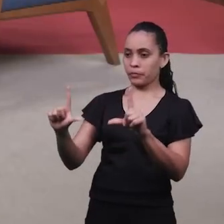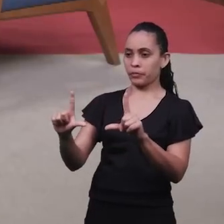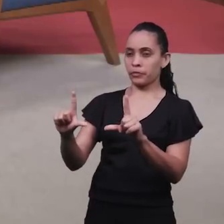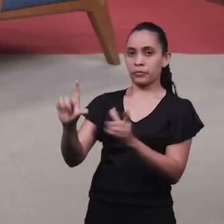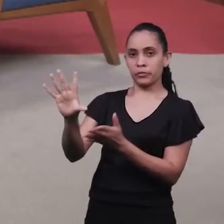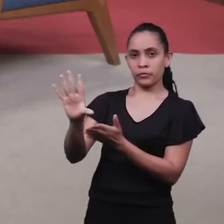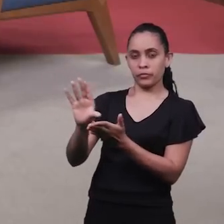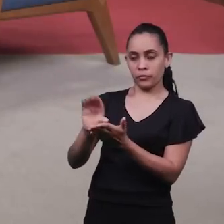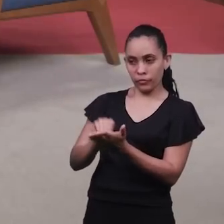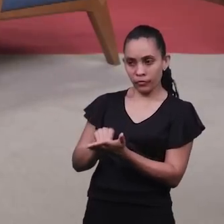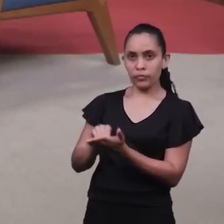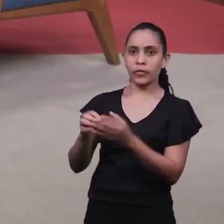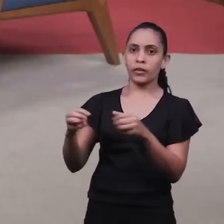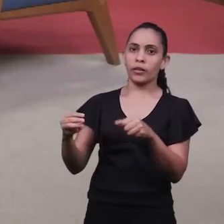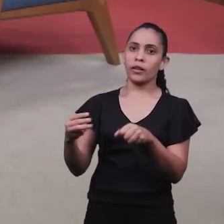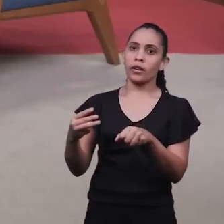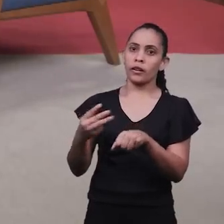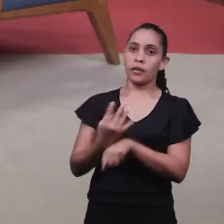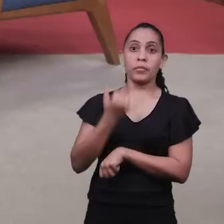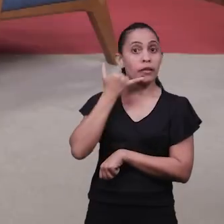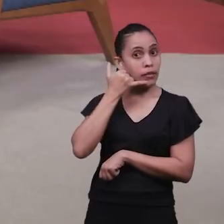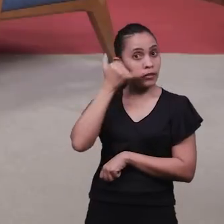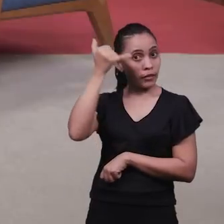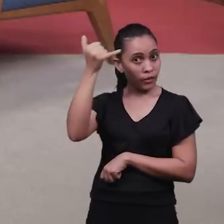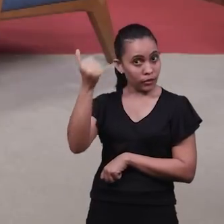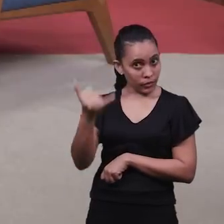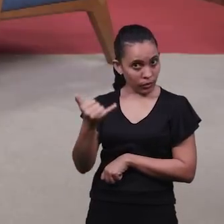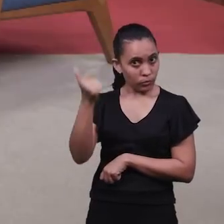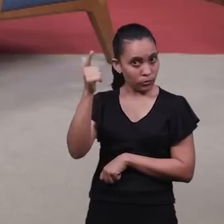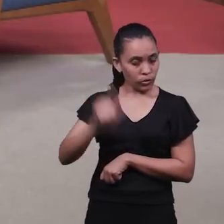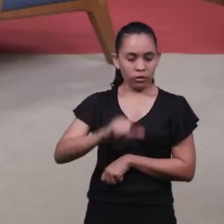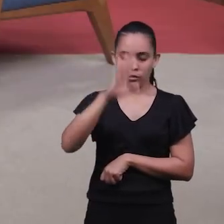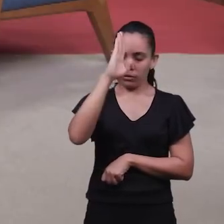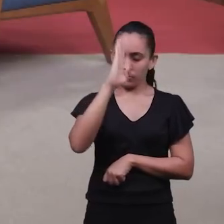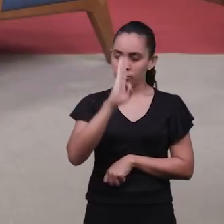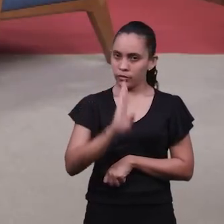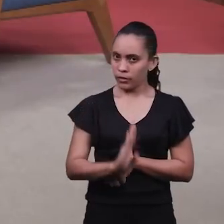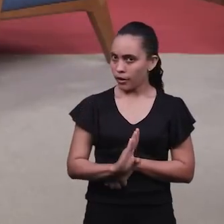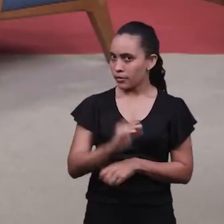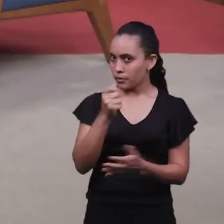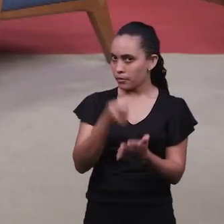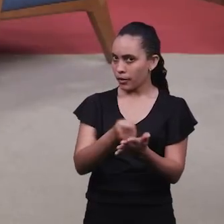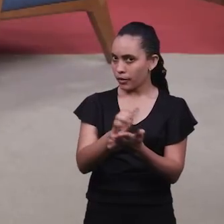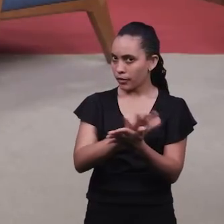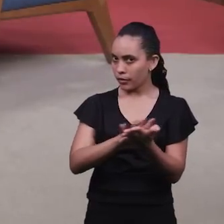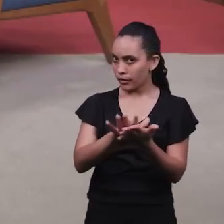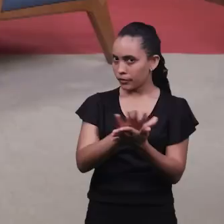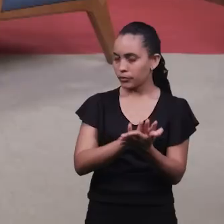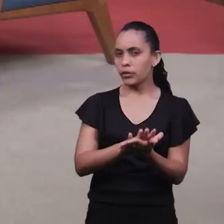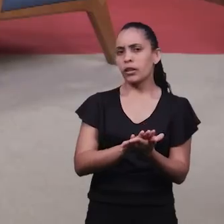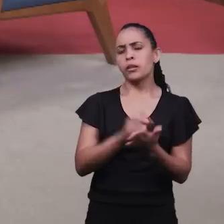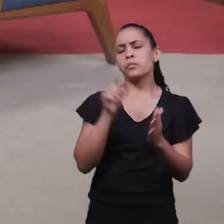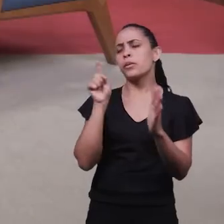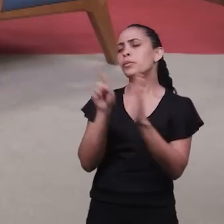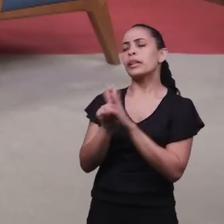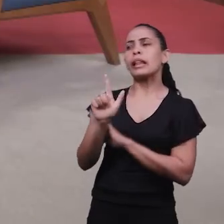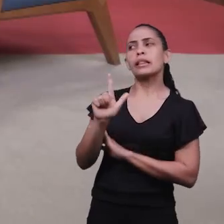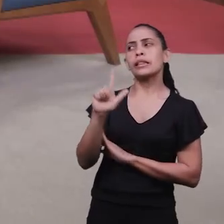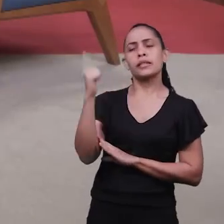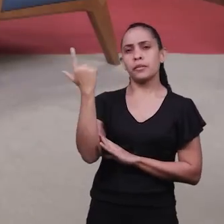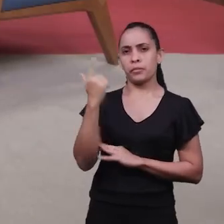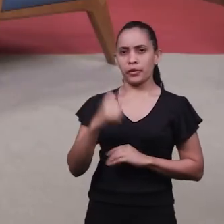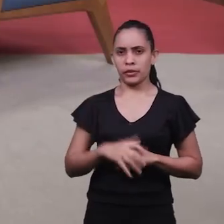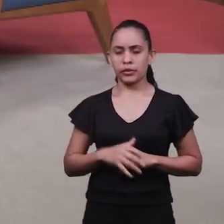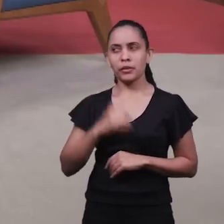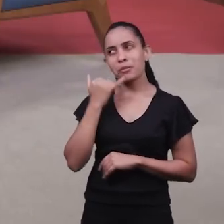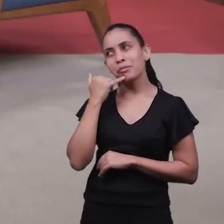aparelho já vai ser redirecionado para a ligação, repito, gratuita. E às vezes você pode perguntar, tá, mas depois que